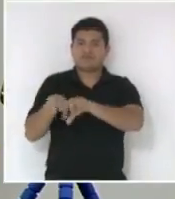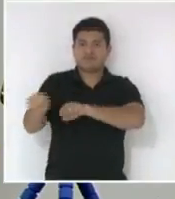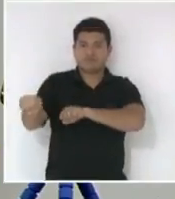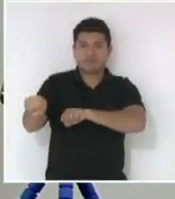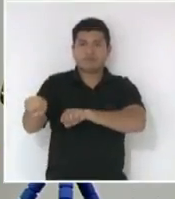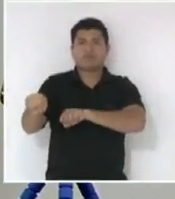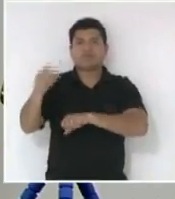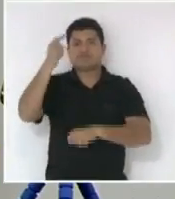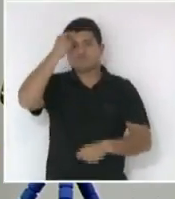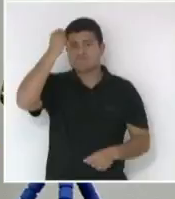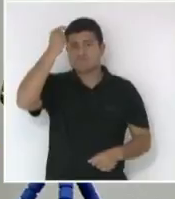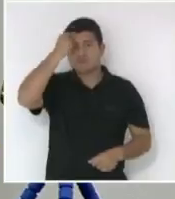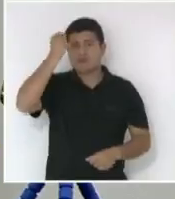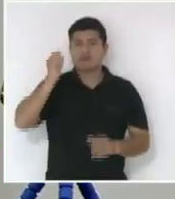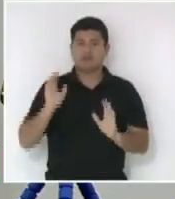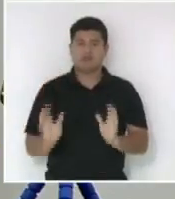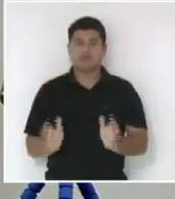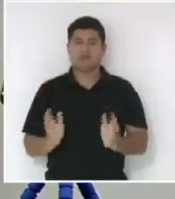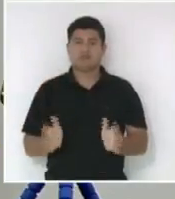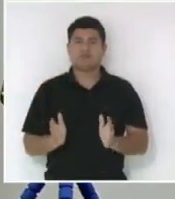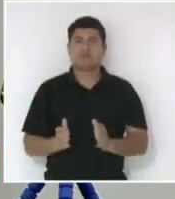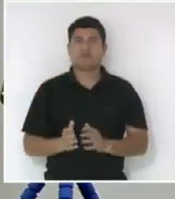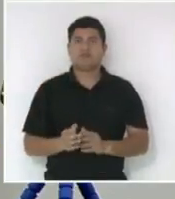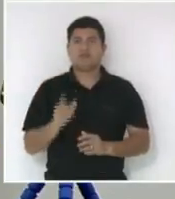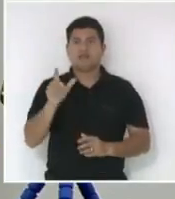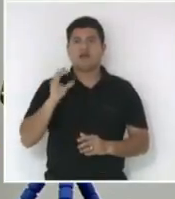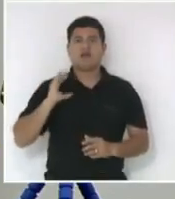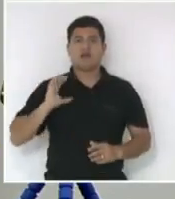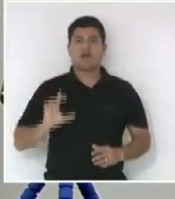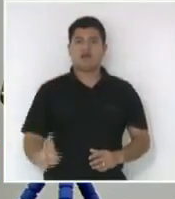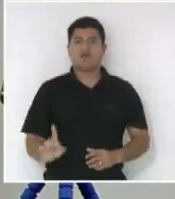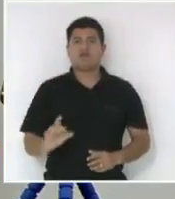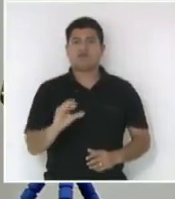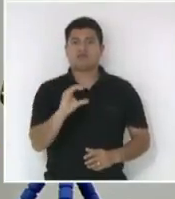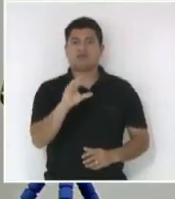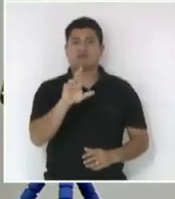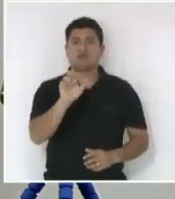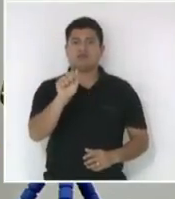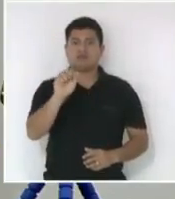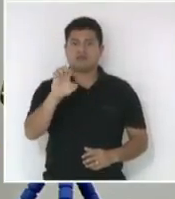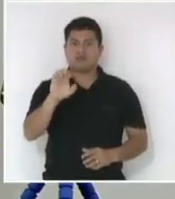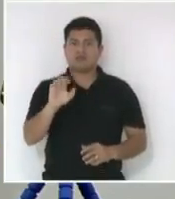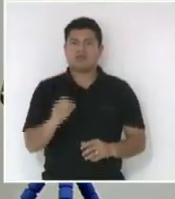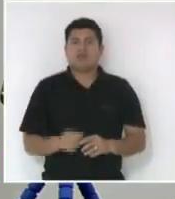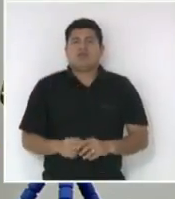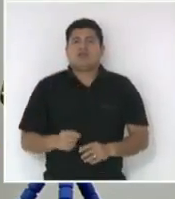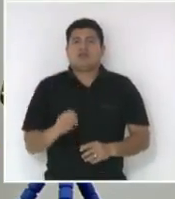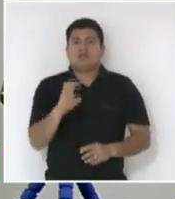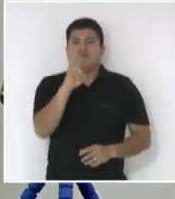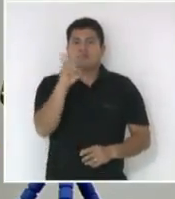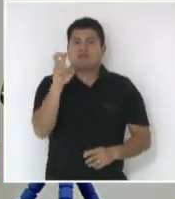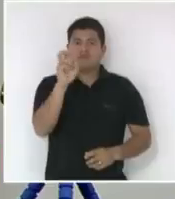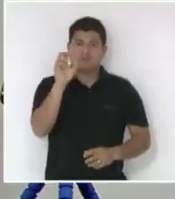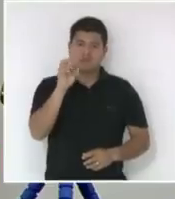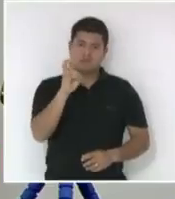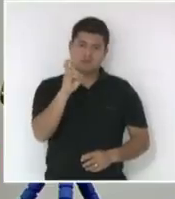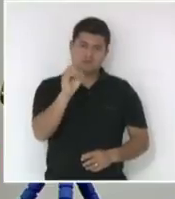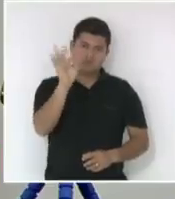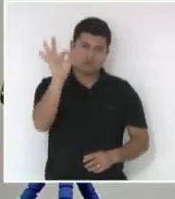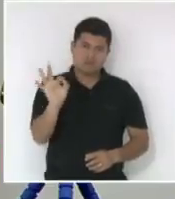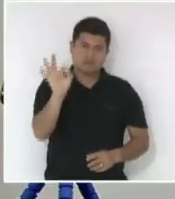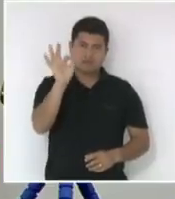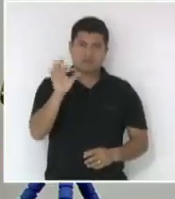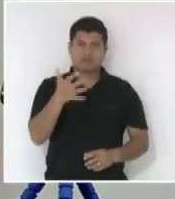De acordo com o coordenador do CRAI, cerca de 50% dos venezuelanos